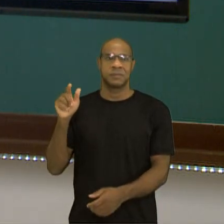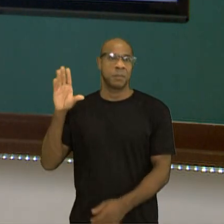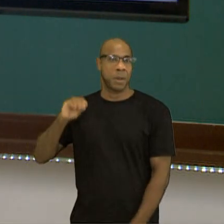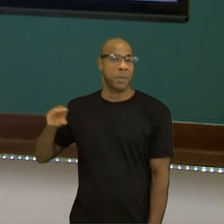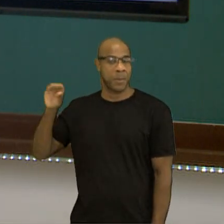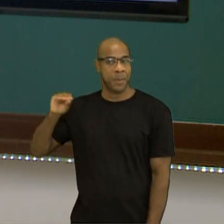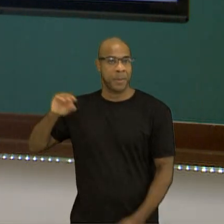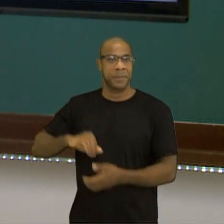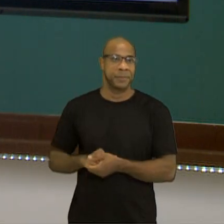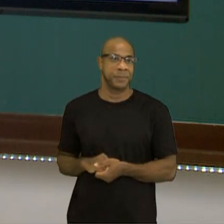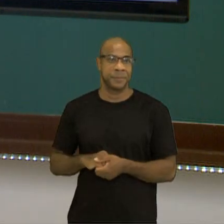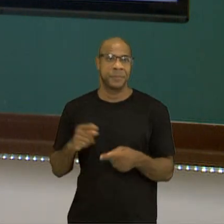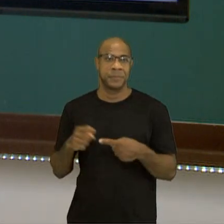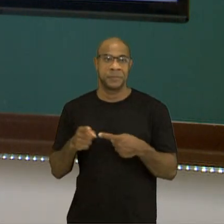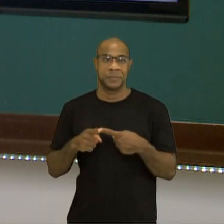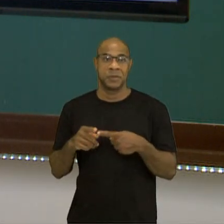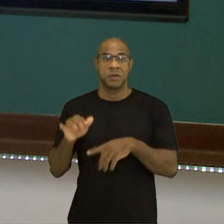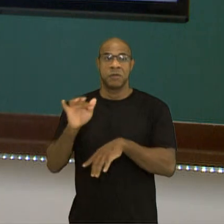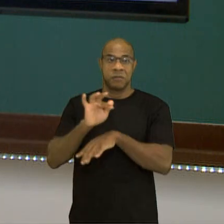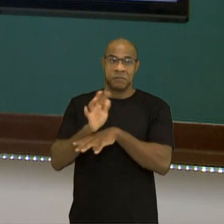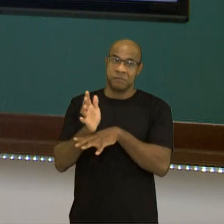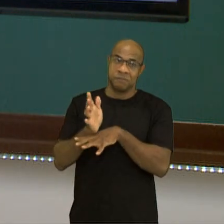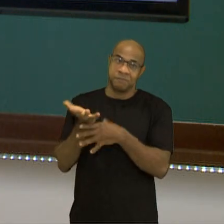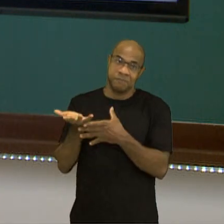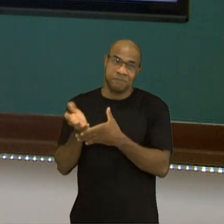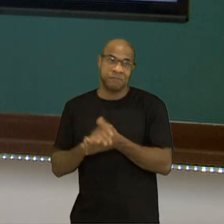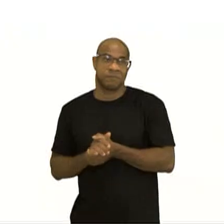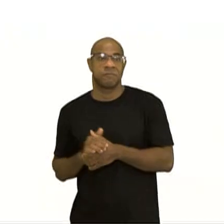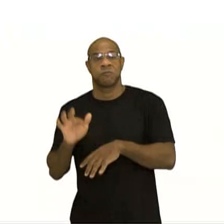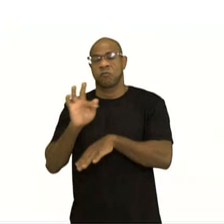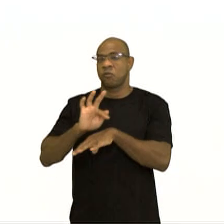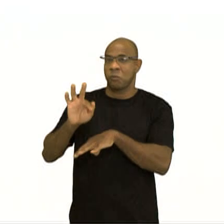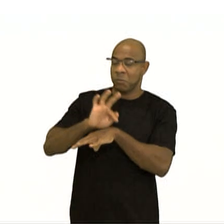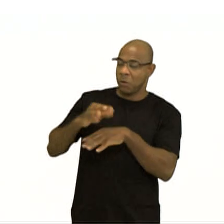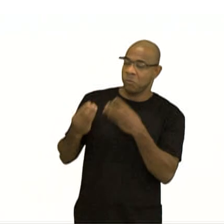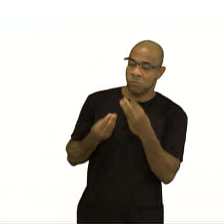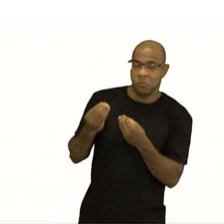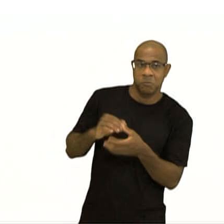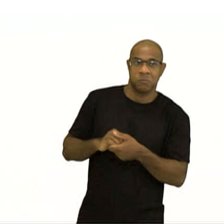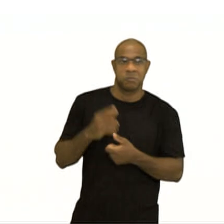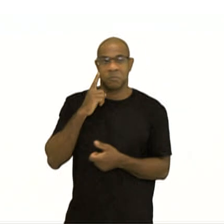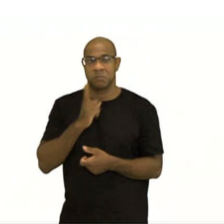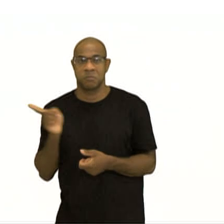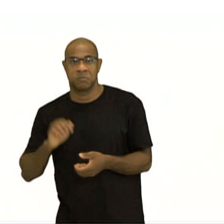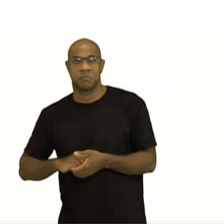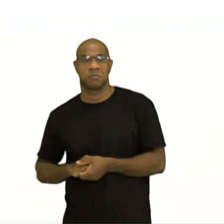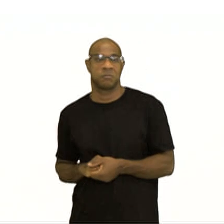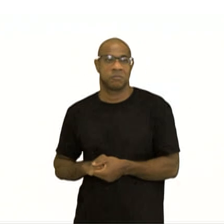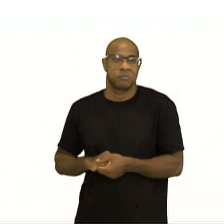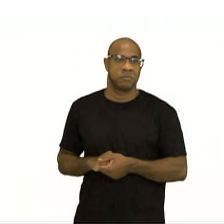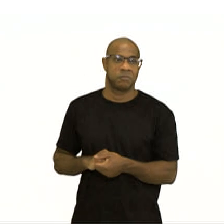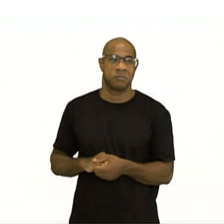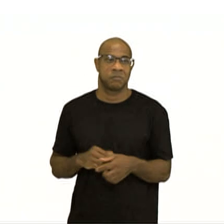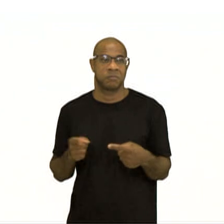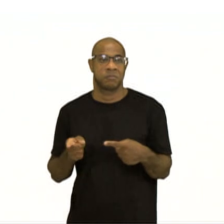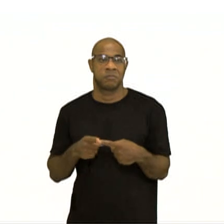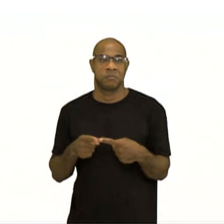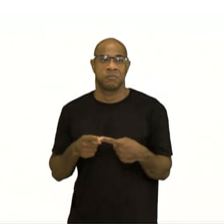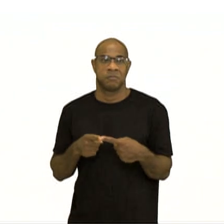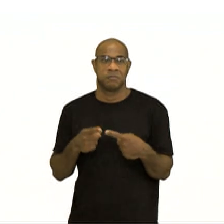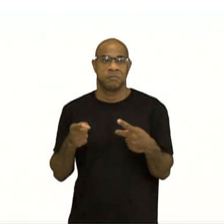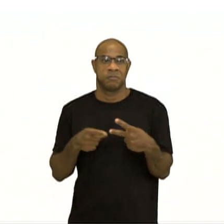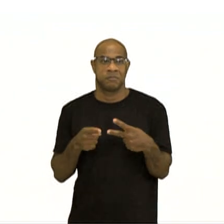o que vocês acham? Tem a ver com speaking ou tem a ver com writing? Que mais? Agora